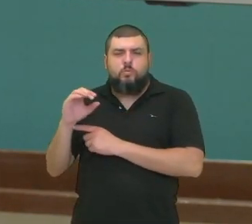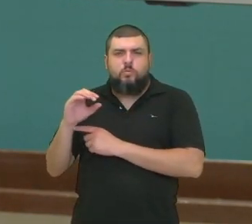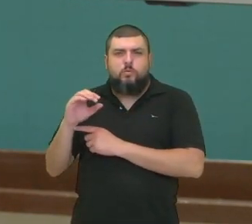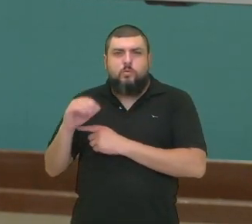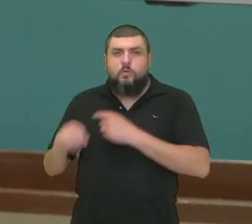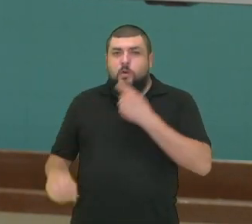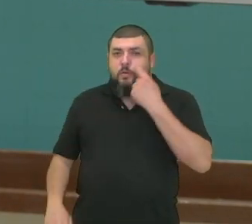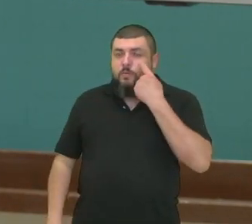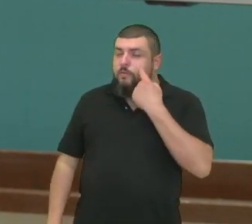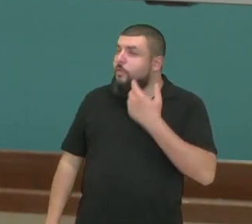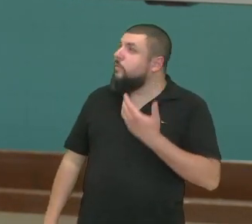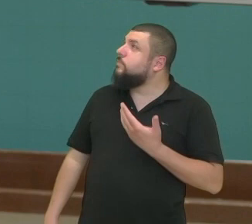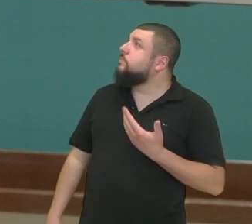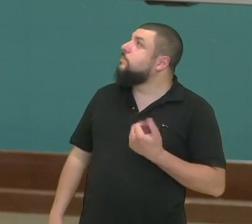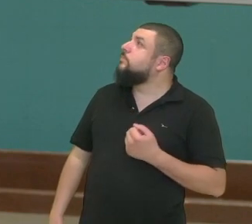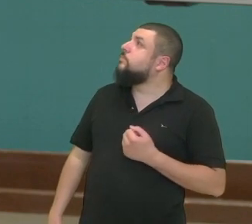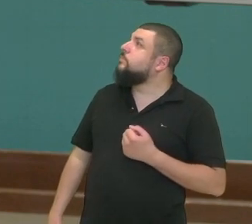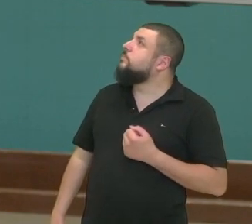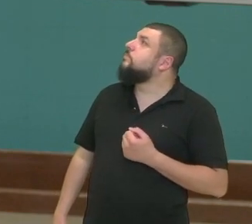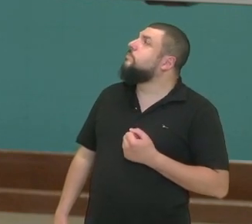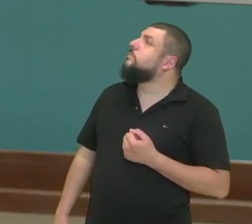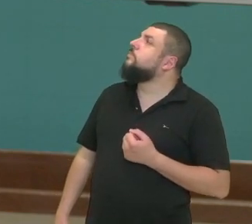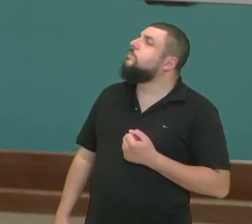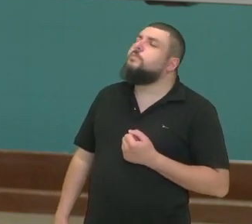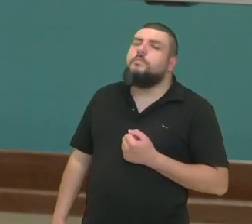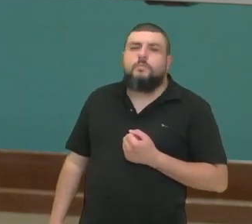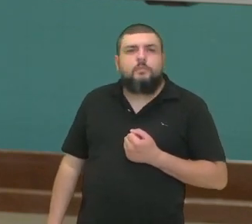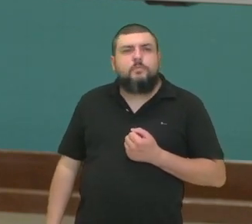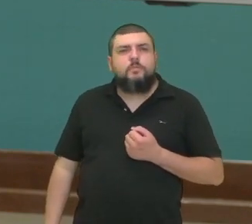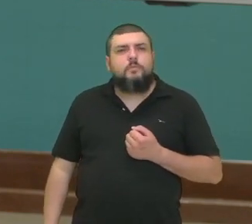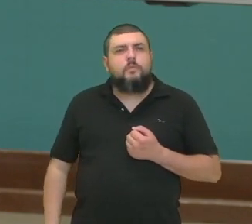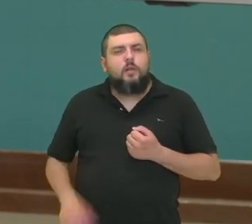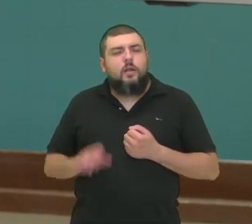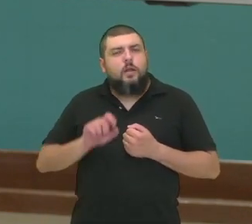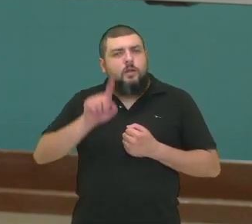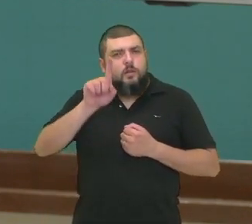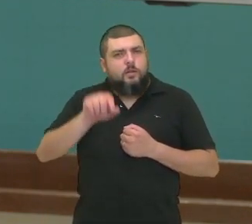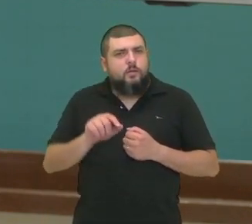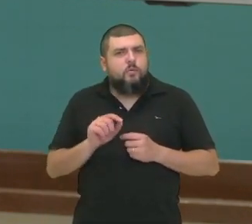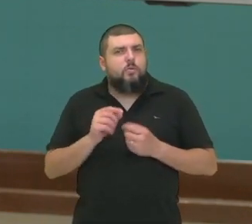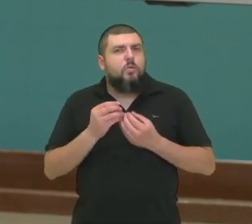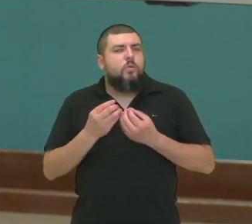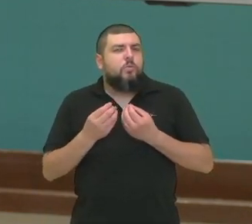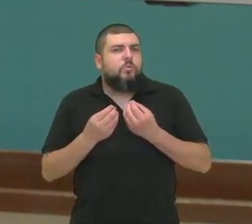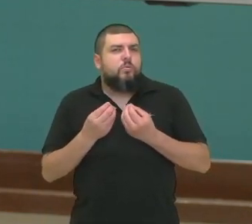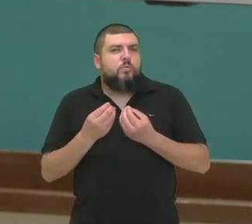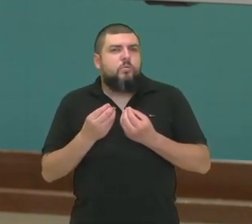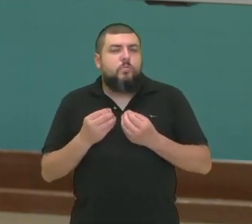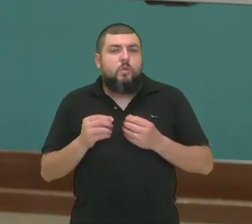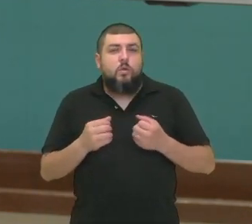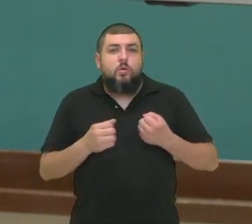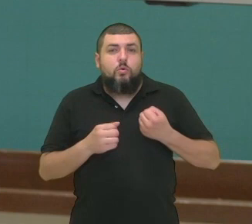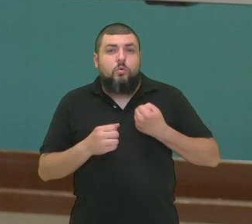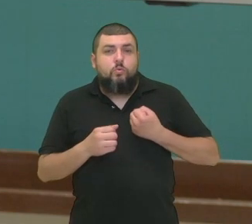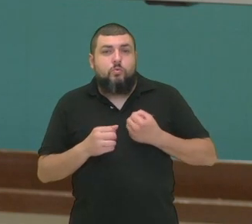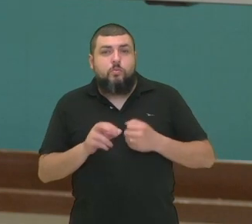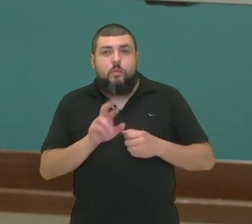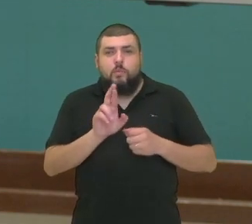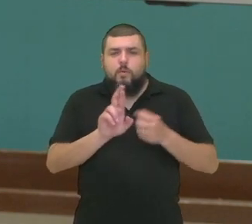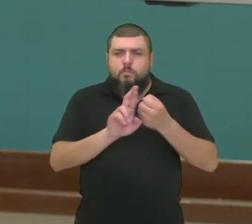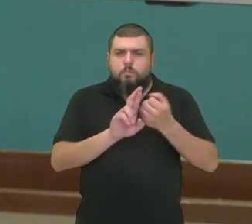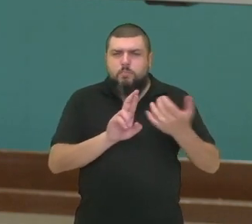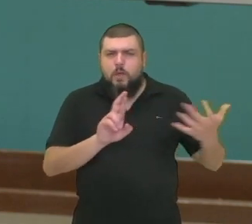a ampliação do conjunto dos números reais. Então é uma ampliação. Os números reais já eram infinitos, agora